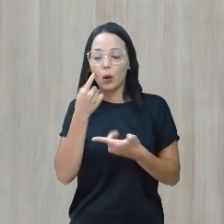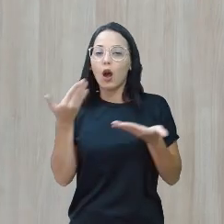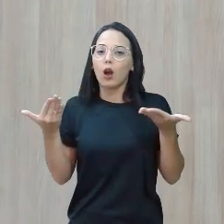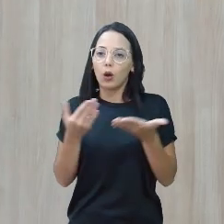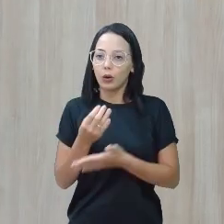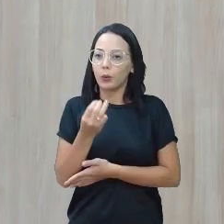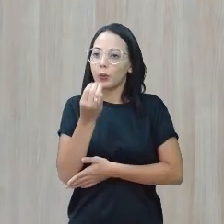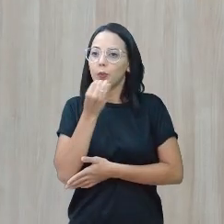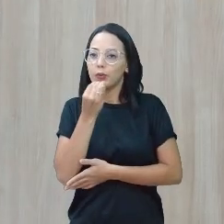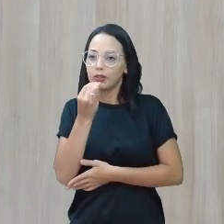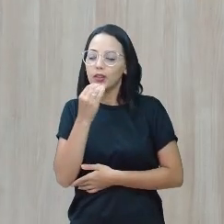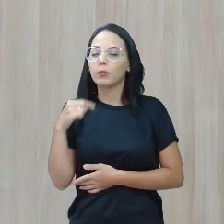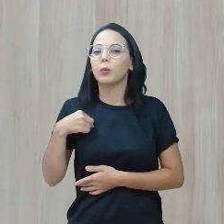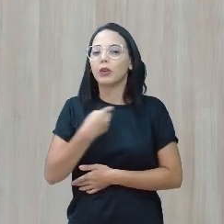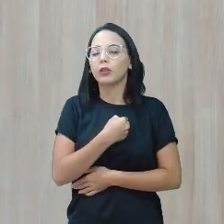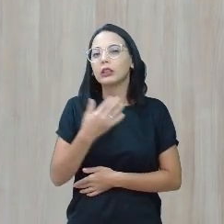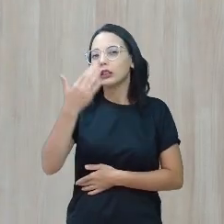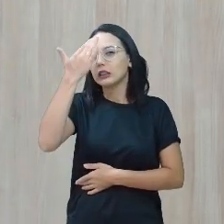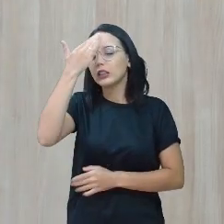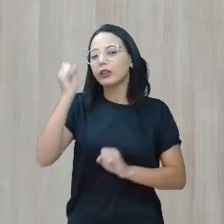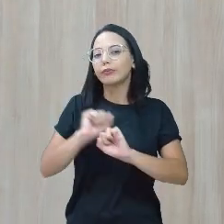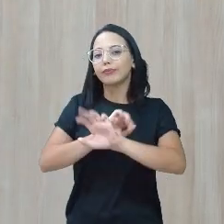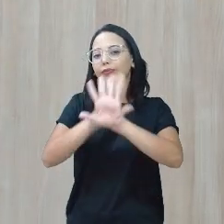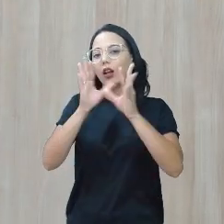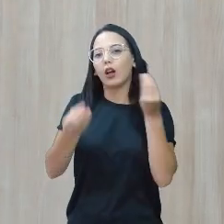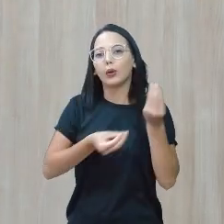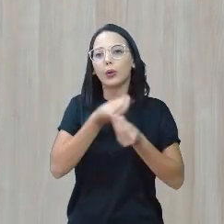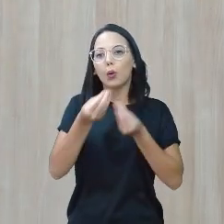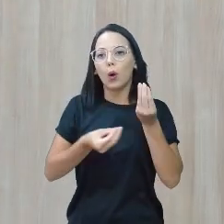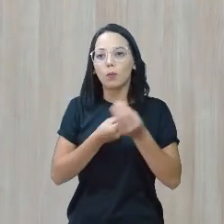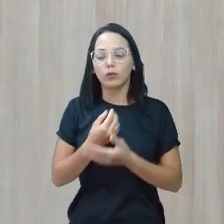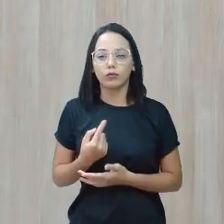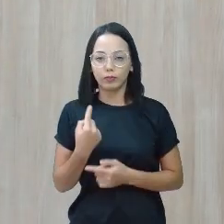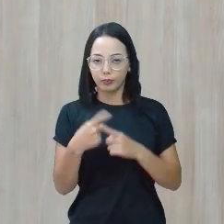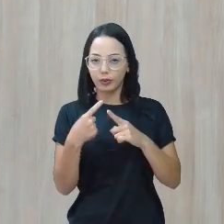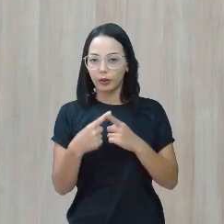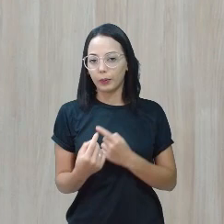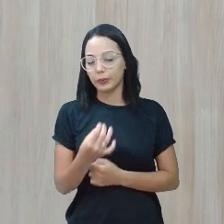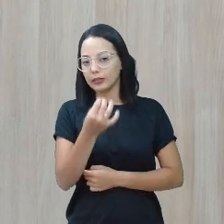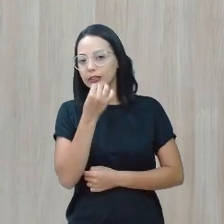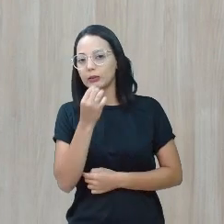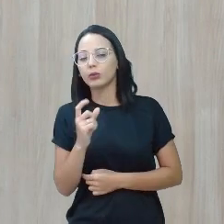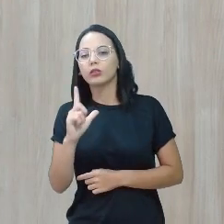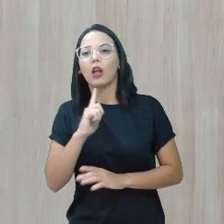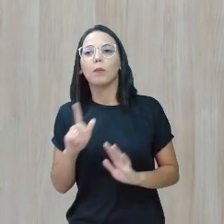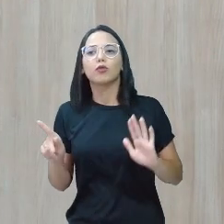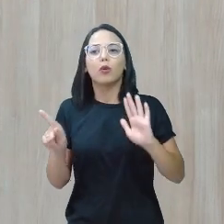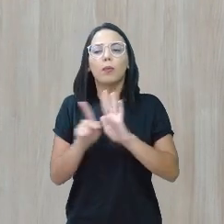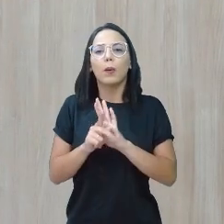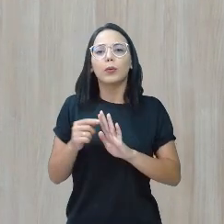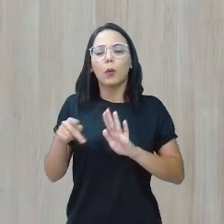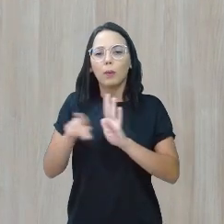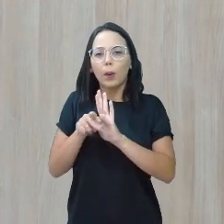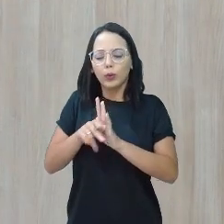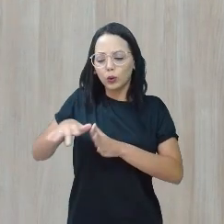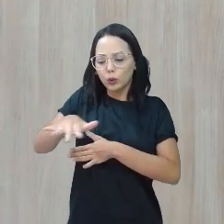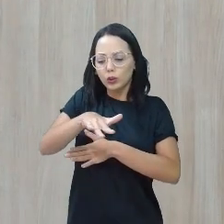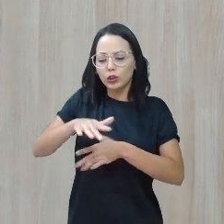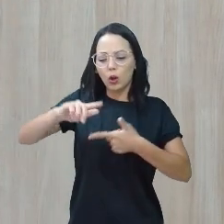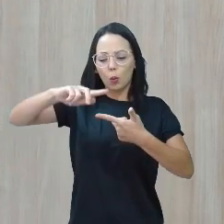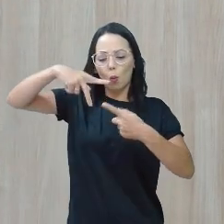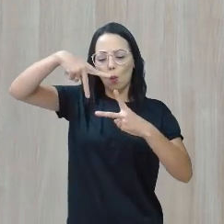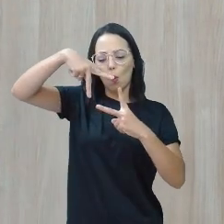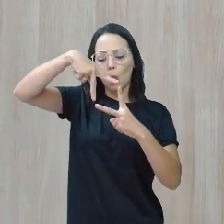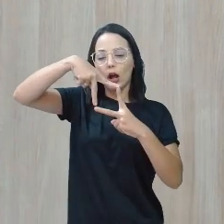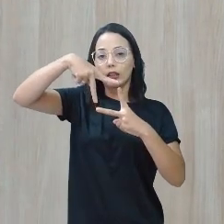um exemplo para a gente entender, contextualizando a ideia, ó. Supondo que temos uma cerâmica quadrada de lados